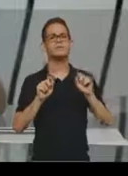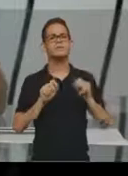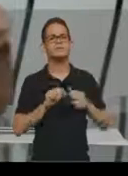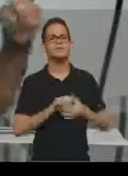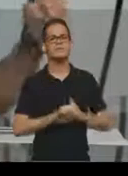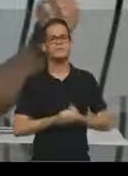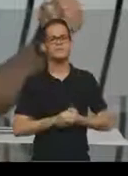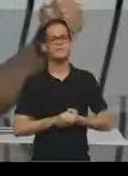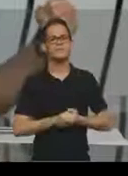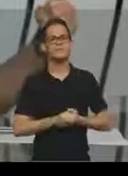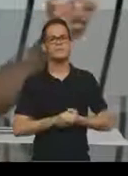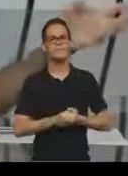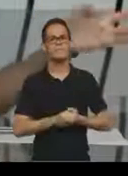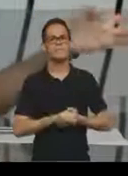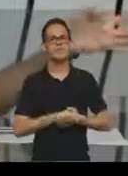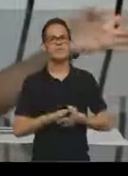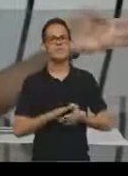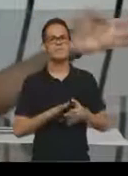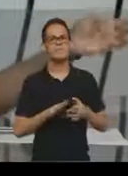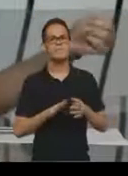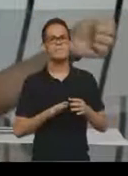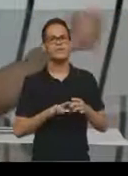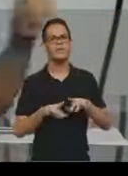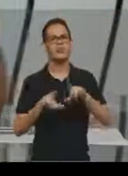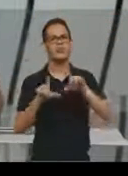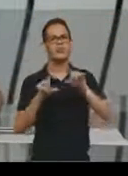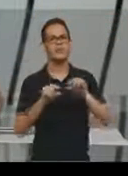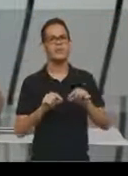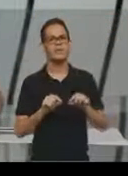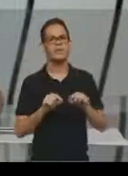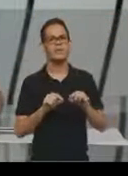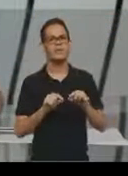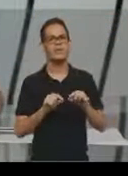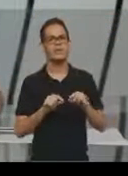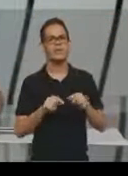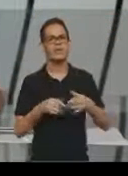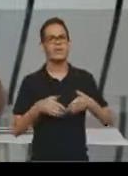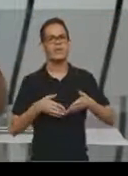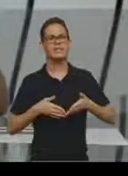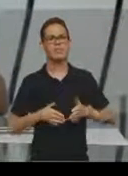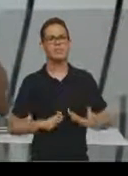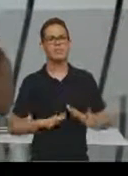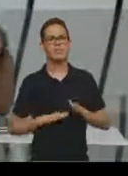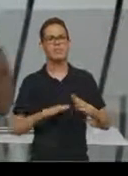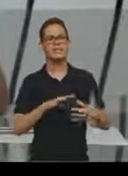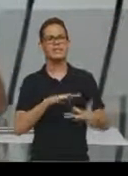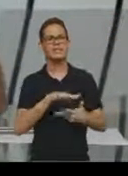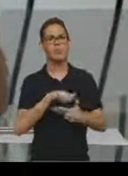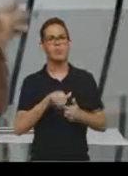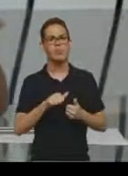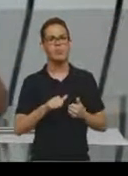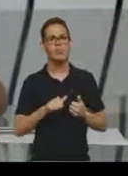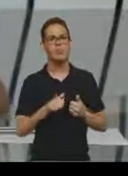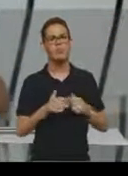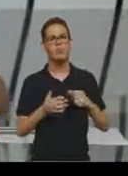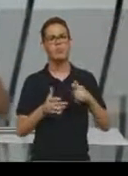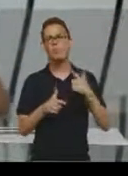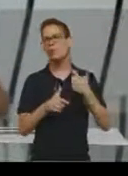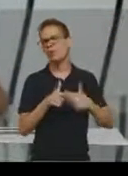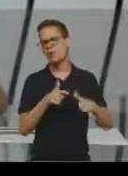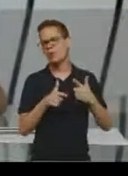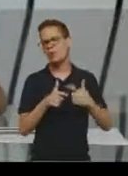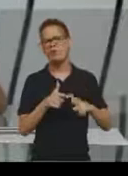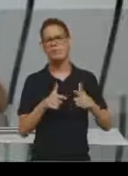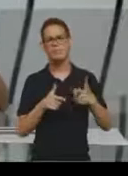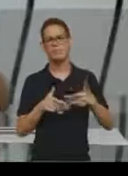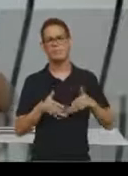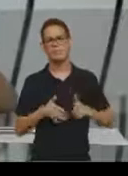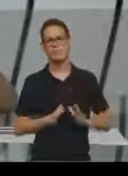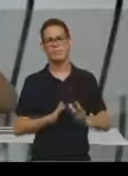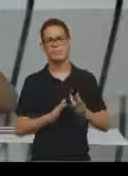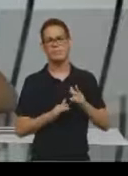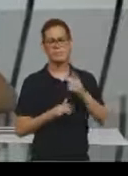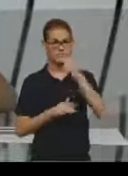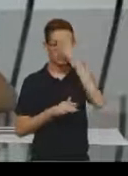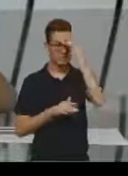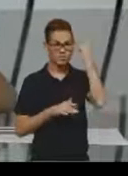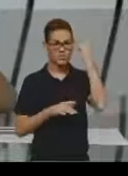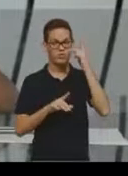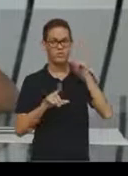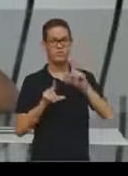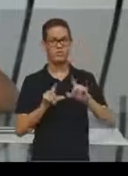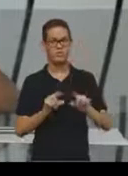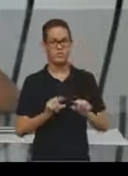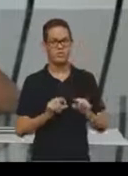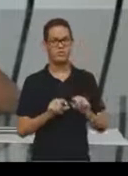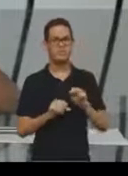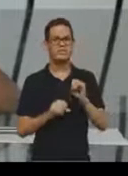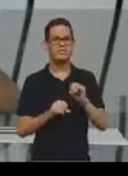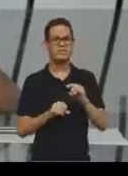de colocar reduzir a taxa de natalidade no mundo, aí sobre várias teorias, eu falei, se a gente